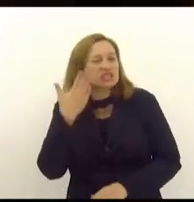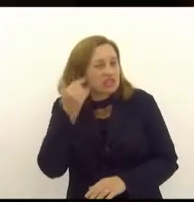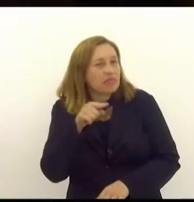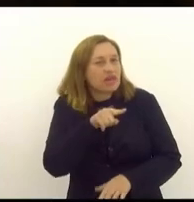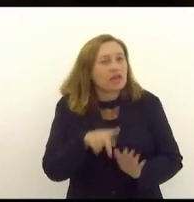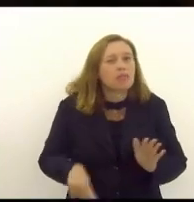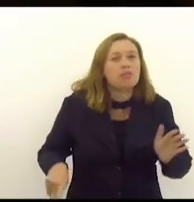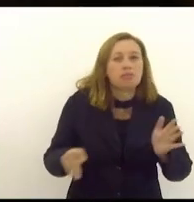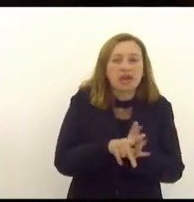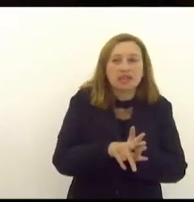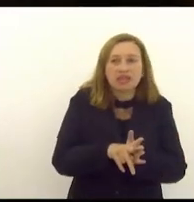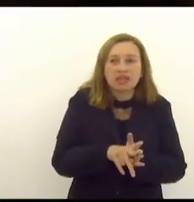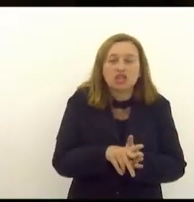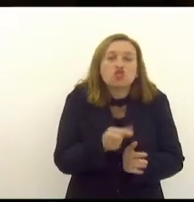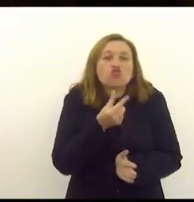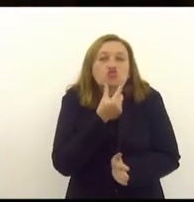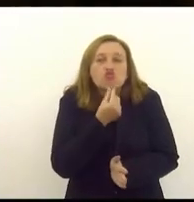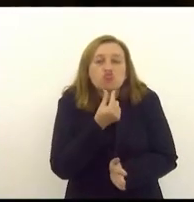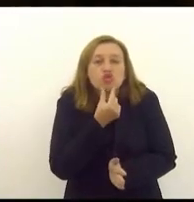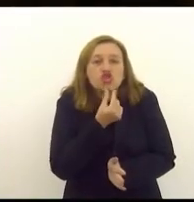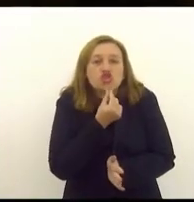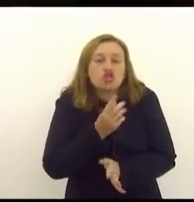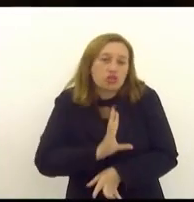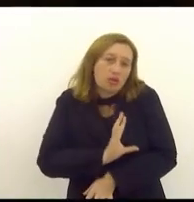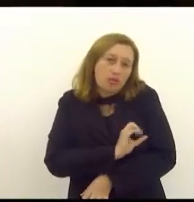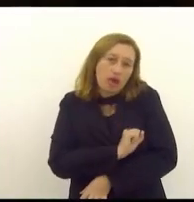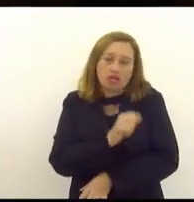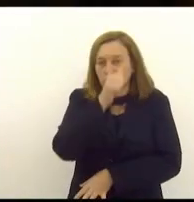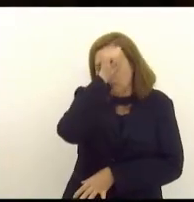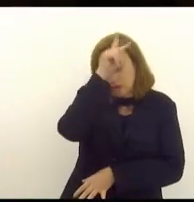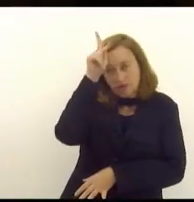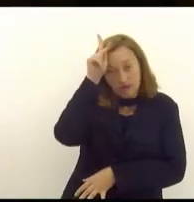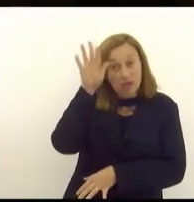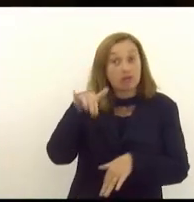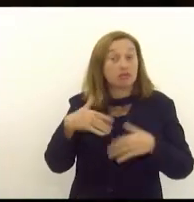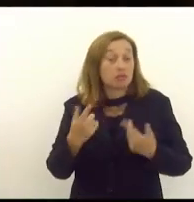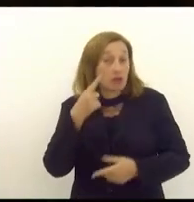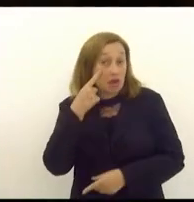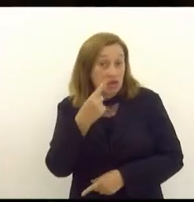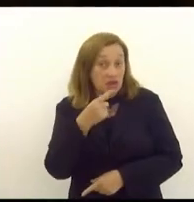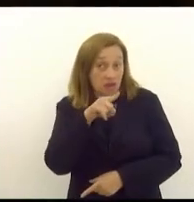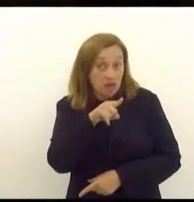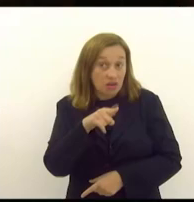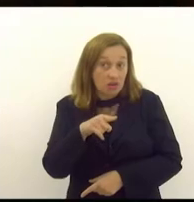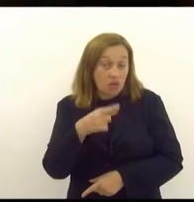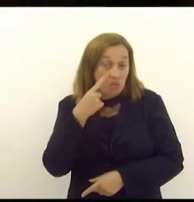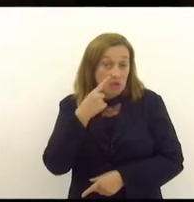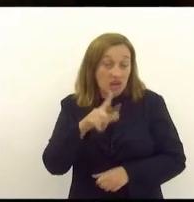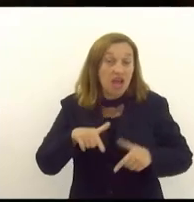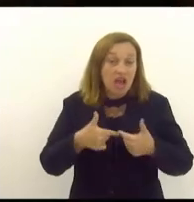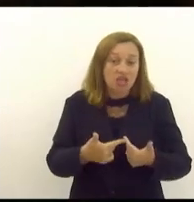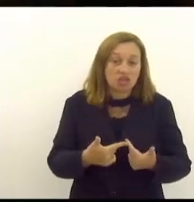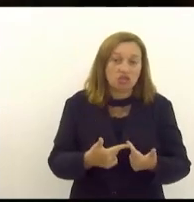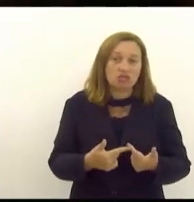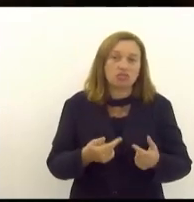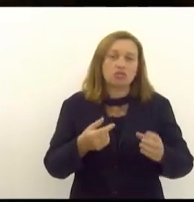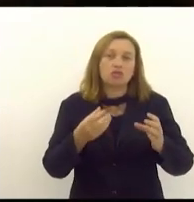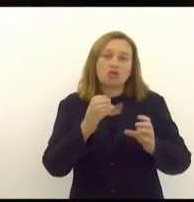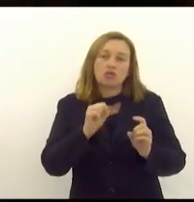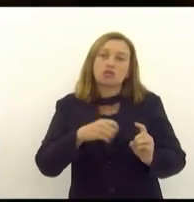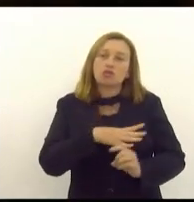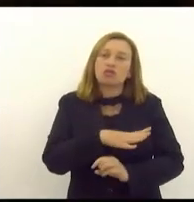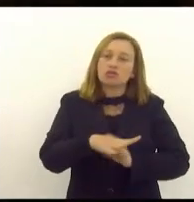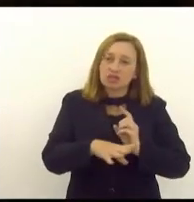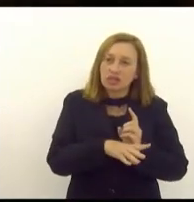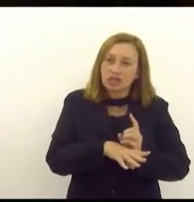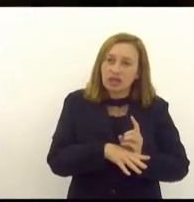dos meninos adoráveis do Senhor Prefeito aqui como ele trata o cidadão do Rio de Janeiro bala